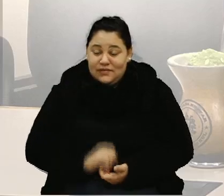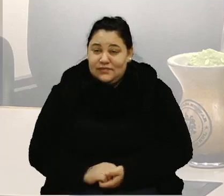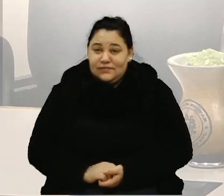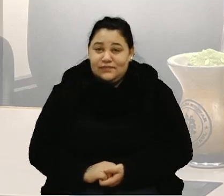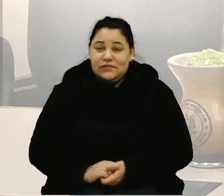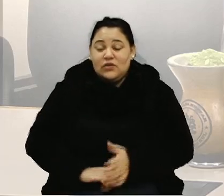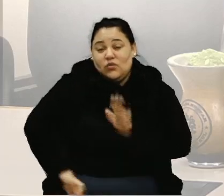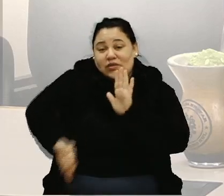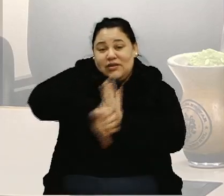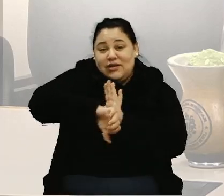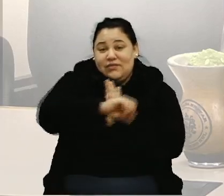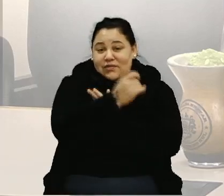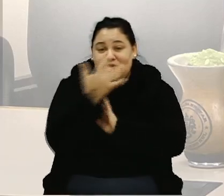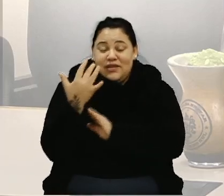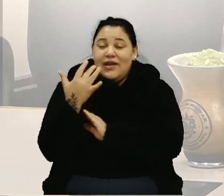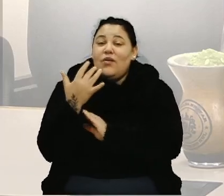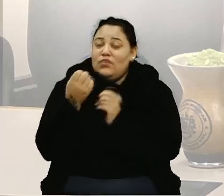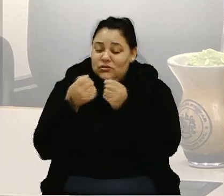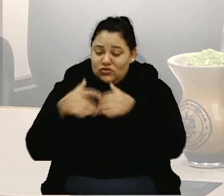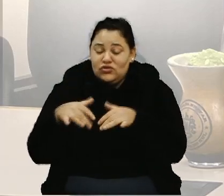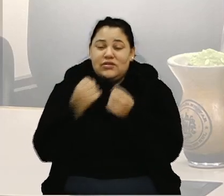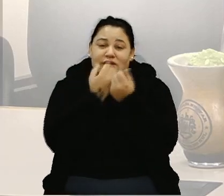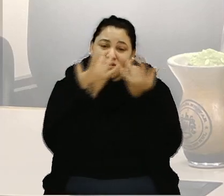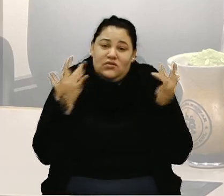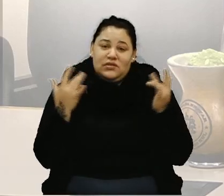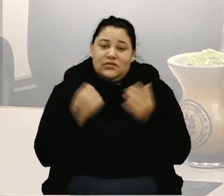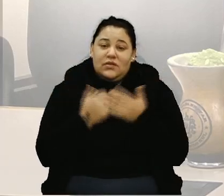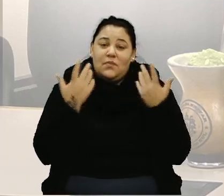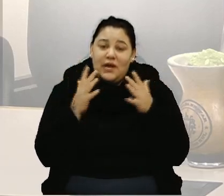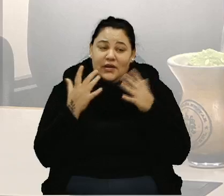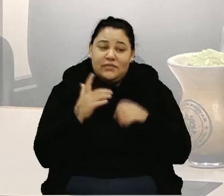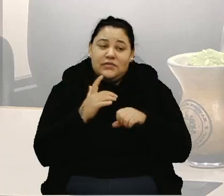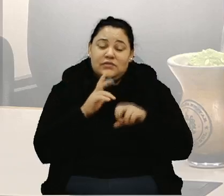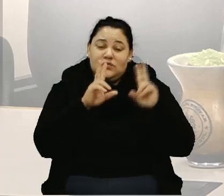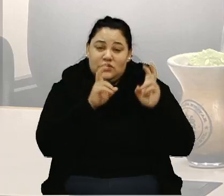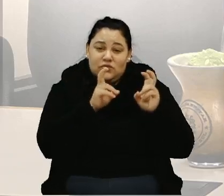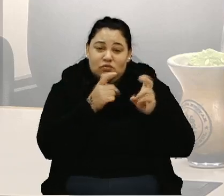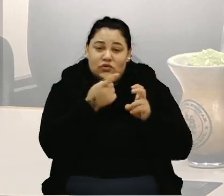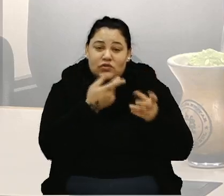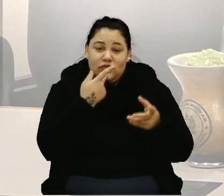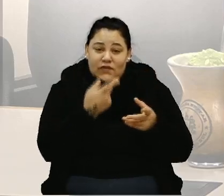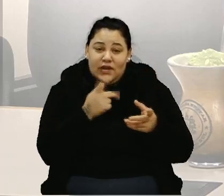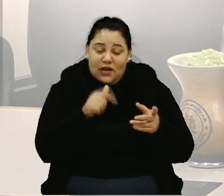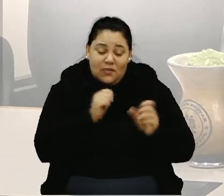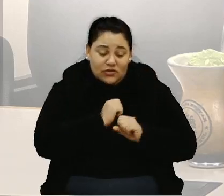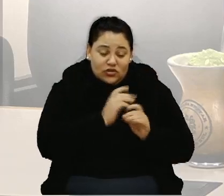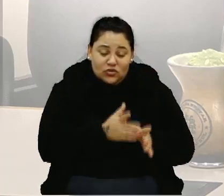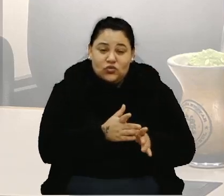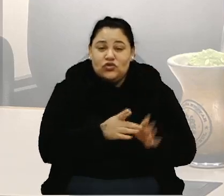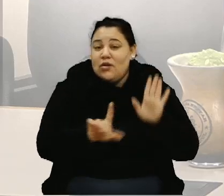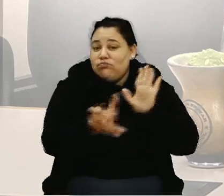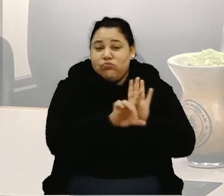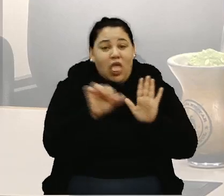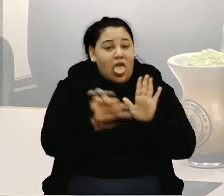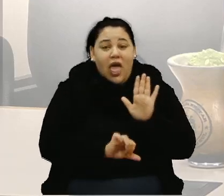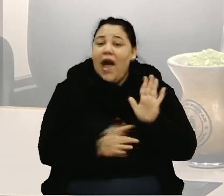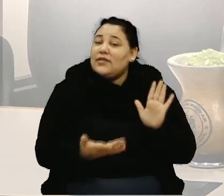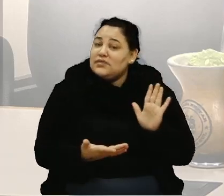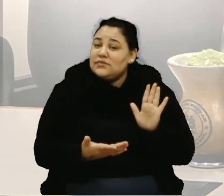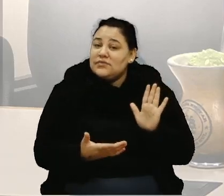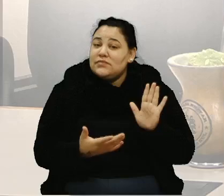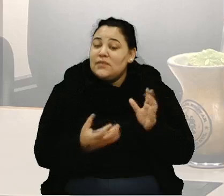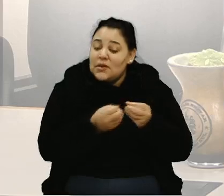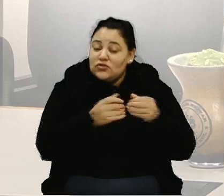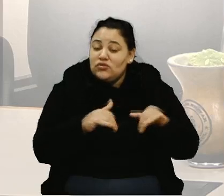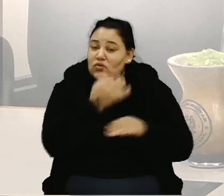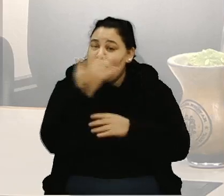ambiental, ele lesa a natureza, vereador, né? Parabéns pelo tema que o senhor traz, ele é um ato ilegal, ele prejudica o meio ambiente e prejudica as pessoas,